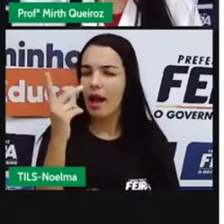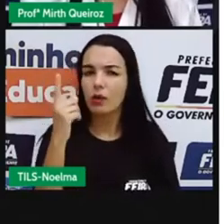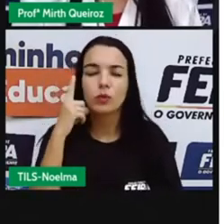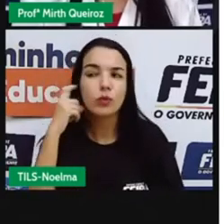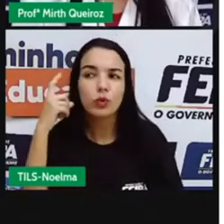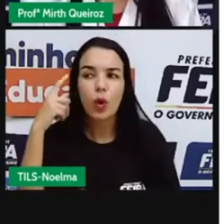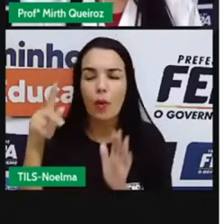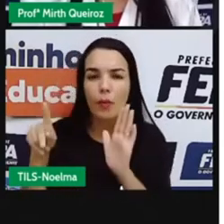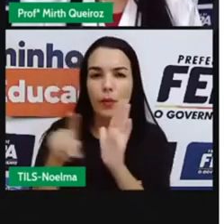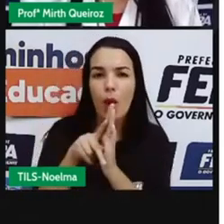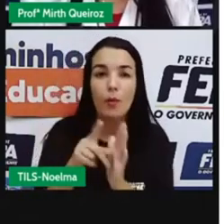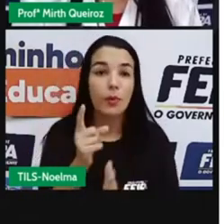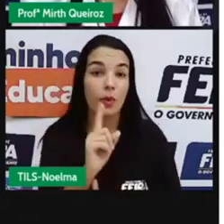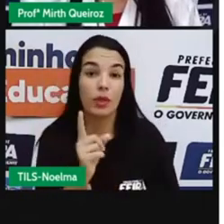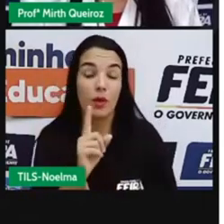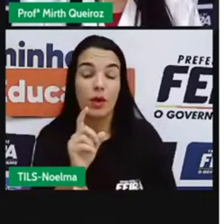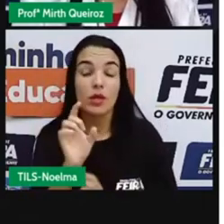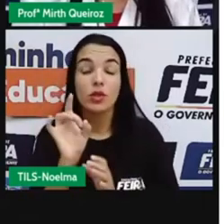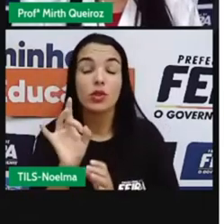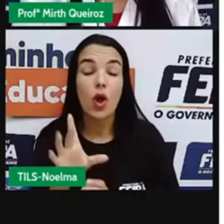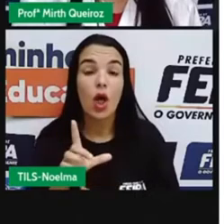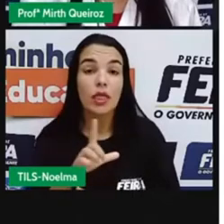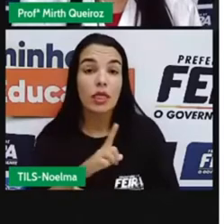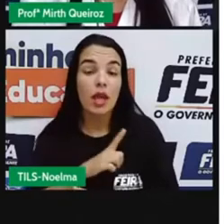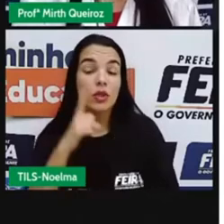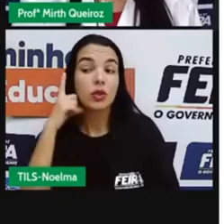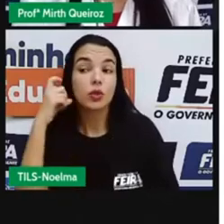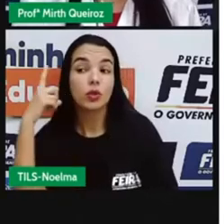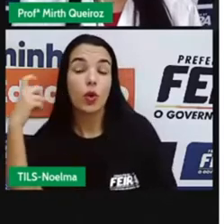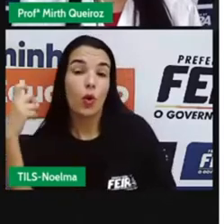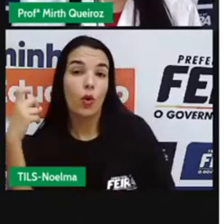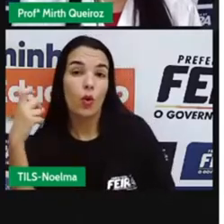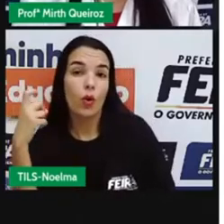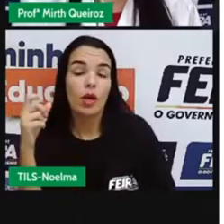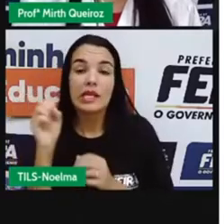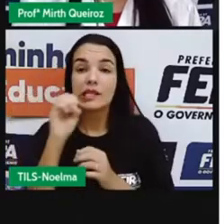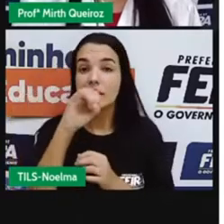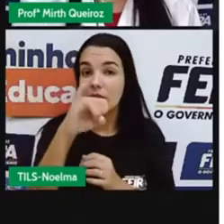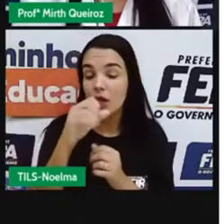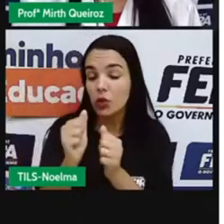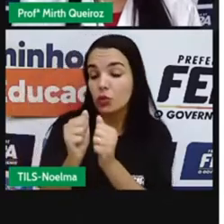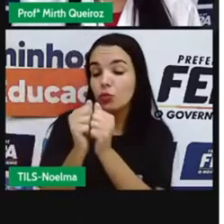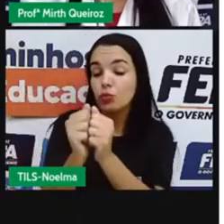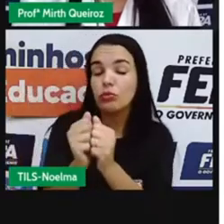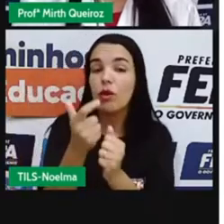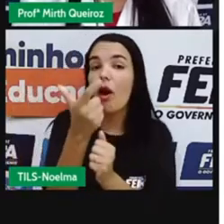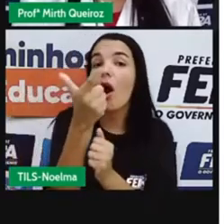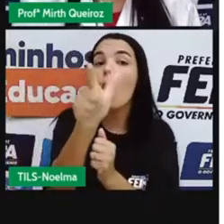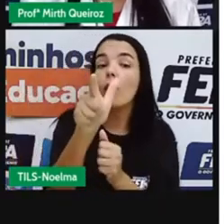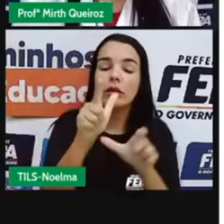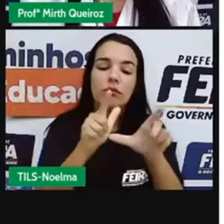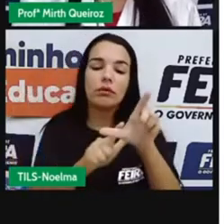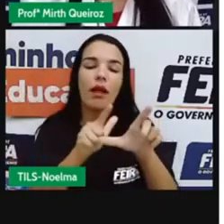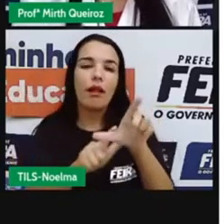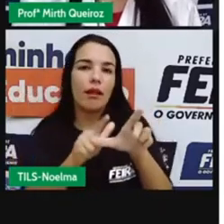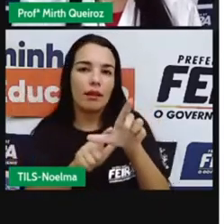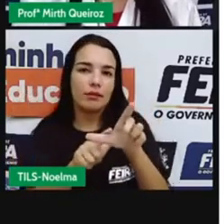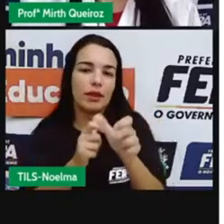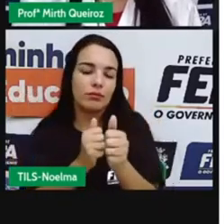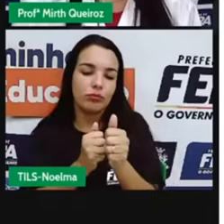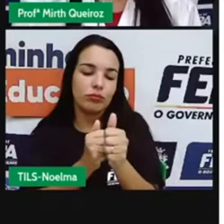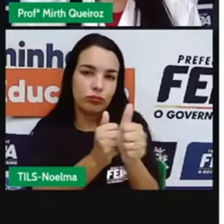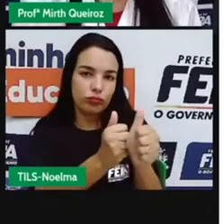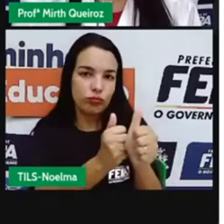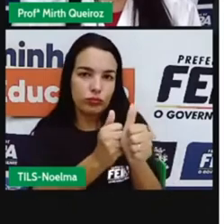H, ele só tem esse som, só aparece o som dele aqui, que ficou o som de X, porque ele